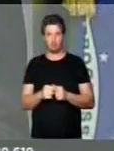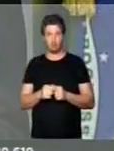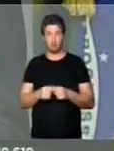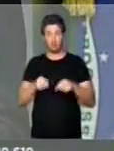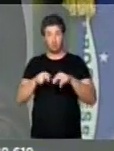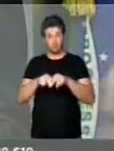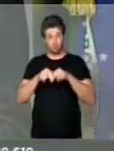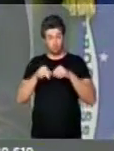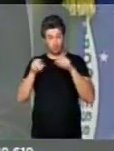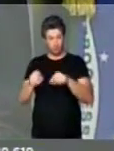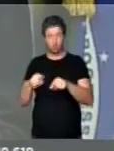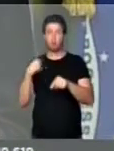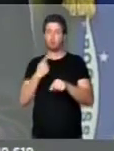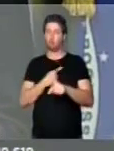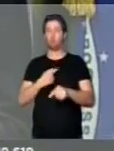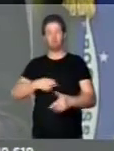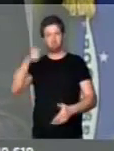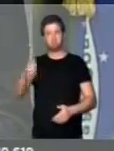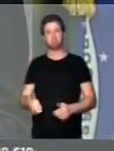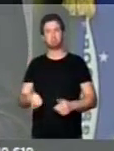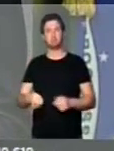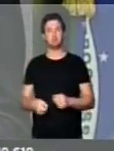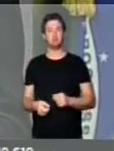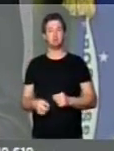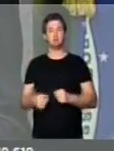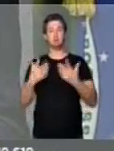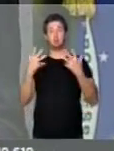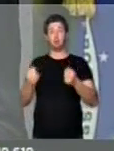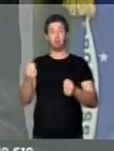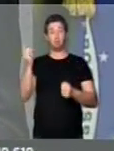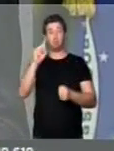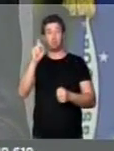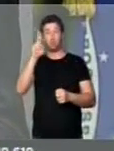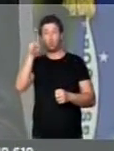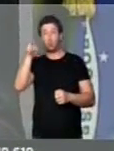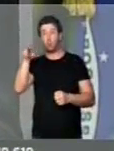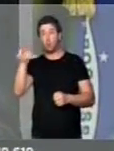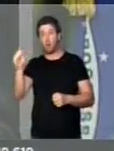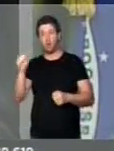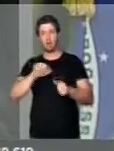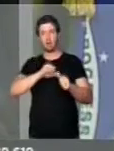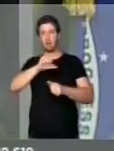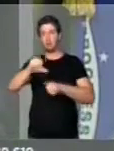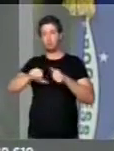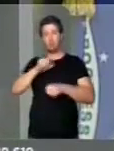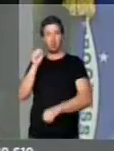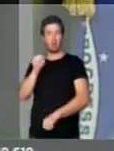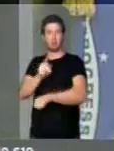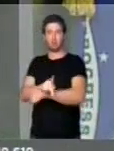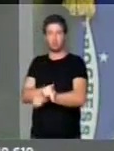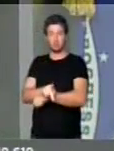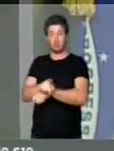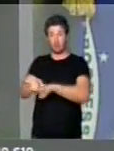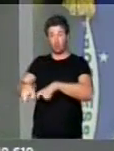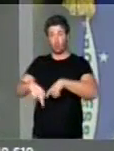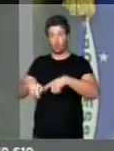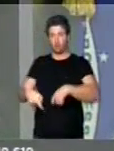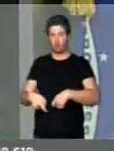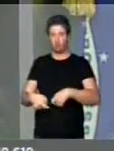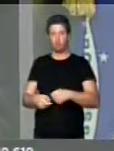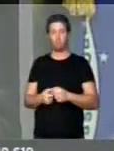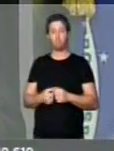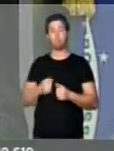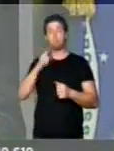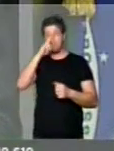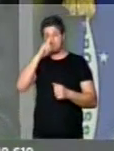aspecto seremos intransigentes, não vamos admitir em hipótese alguma que aconteçam mudanças na aposentadoria rural e que ponham